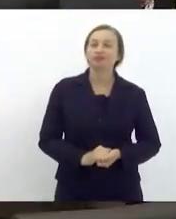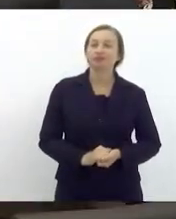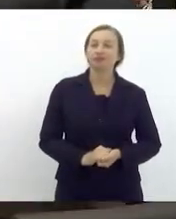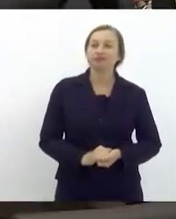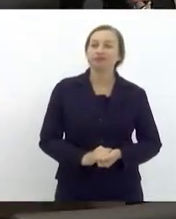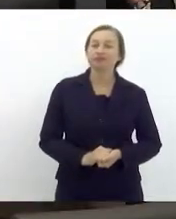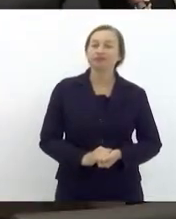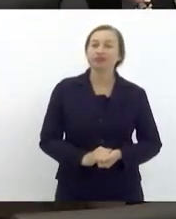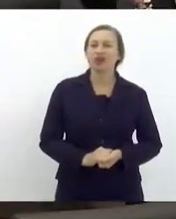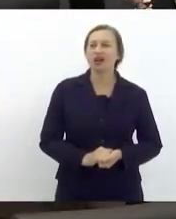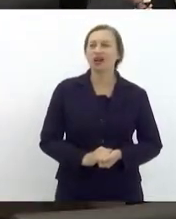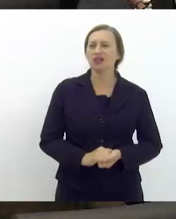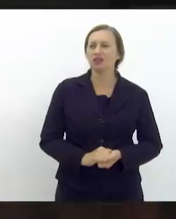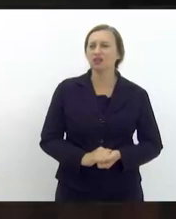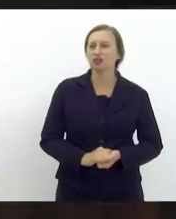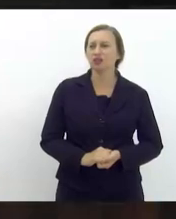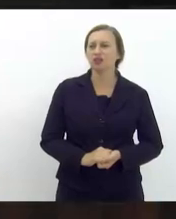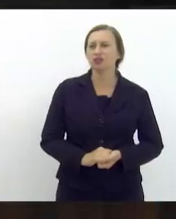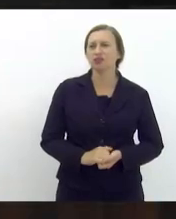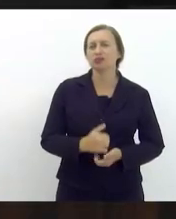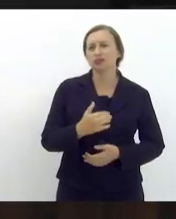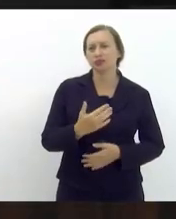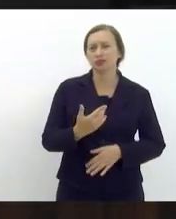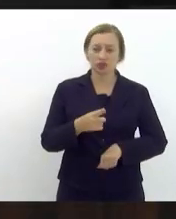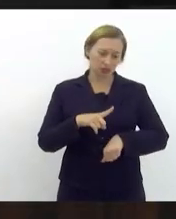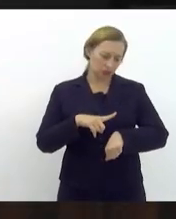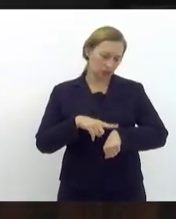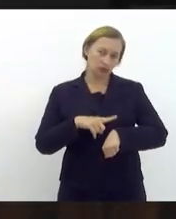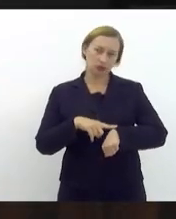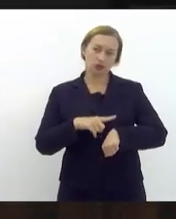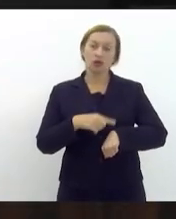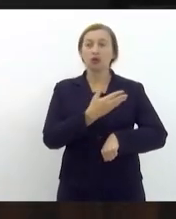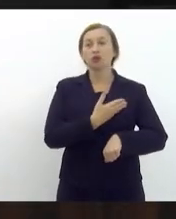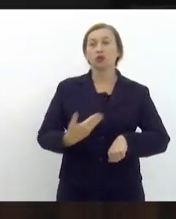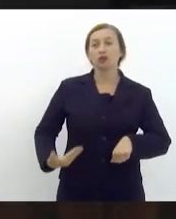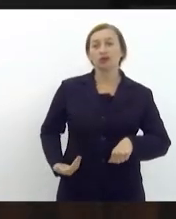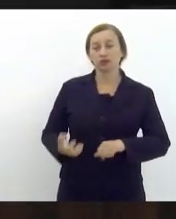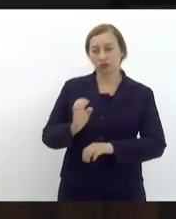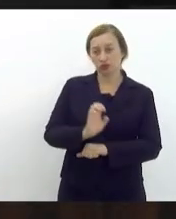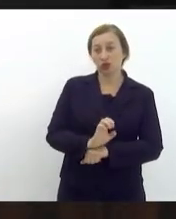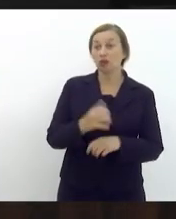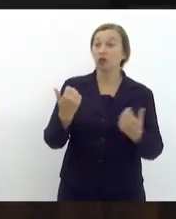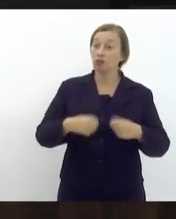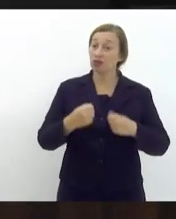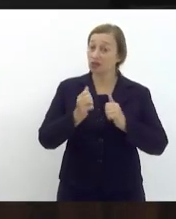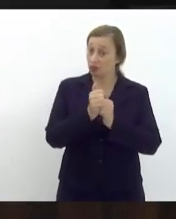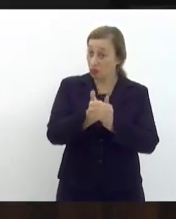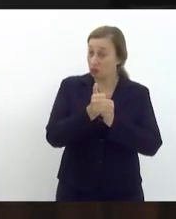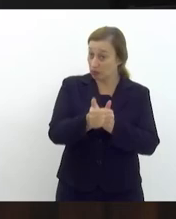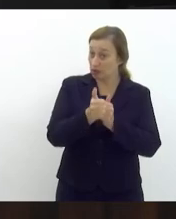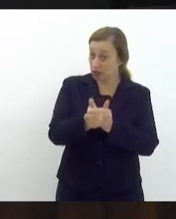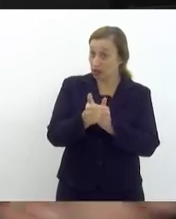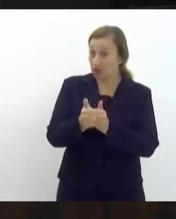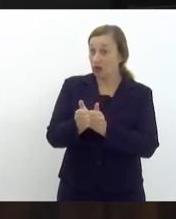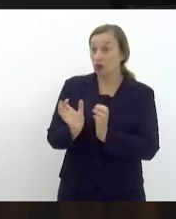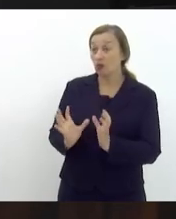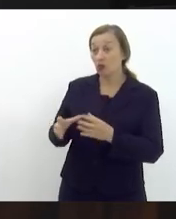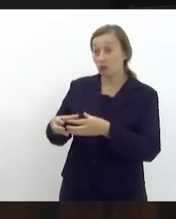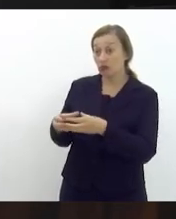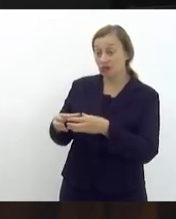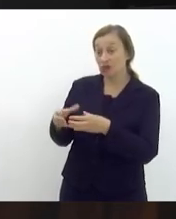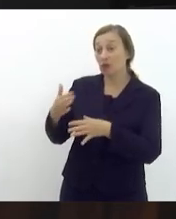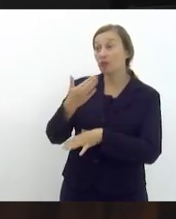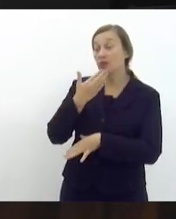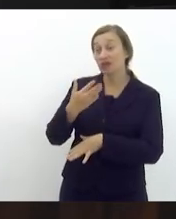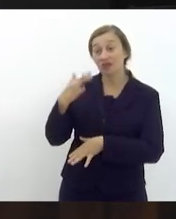Eu pediria só é que a gente tá com a agenda no governo do estado e eu preciso acompanhar comitiva que os Deputado